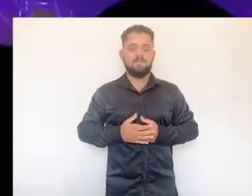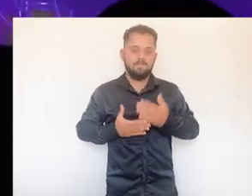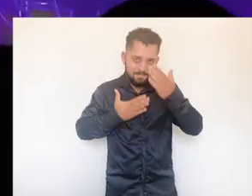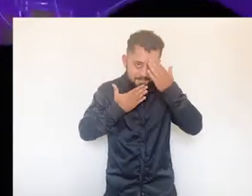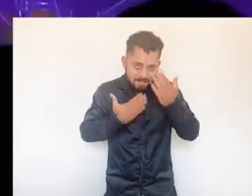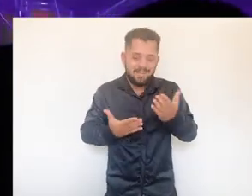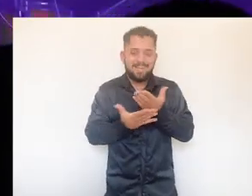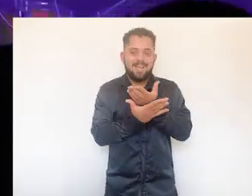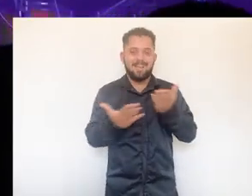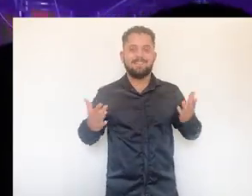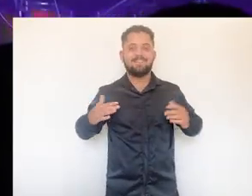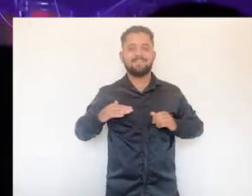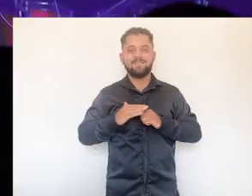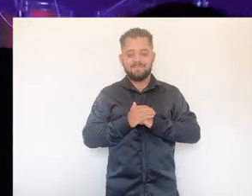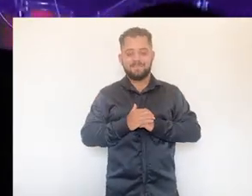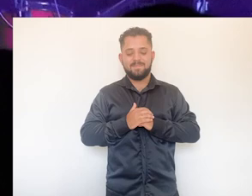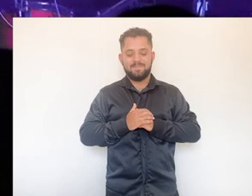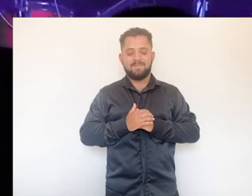Obrigado.